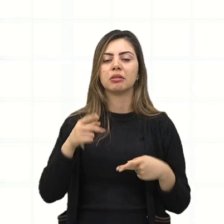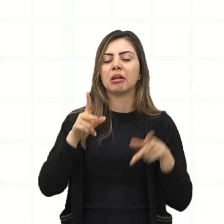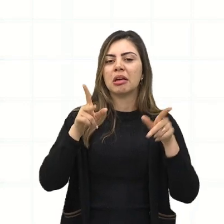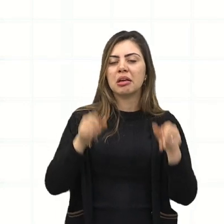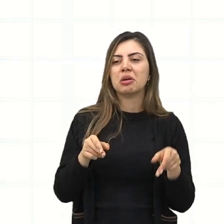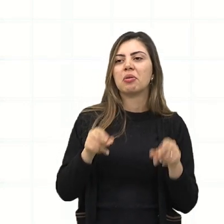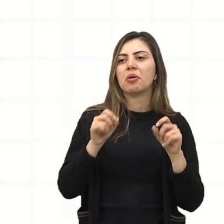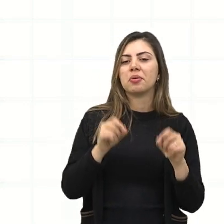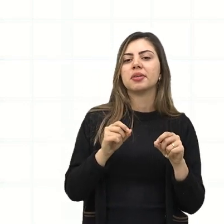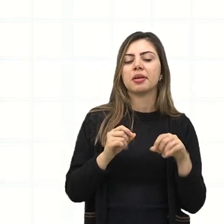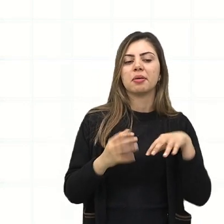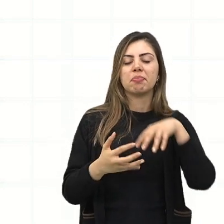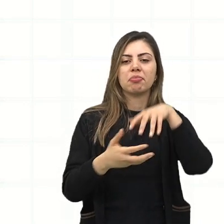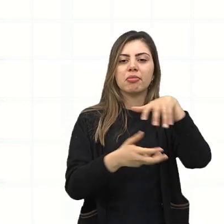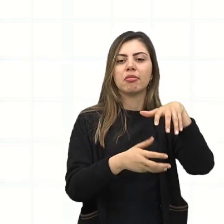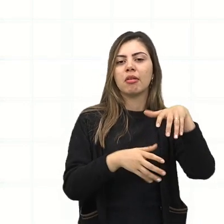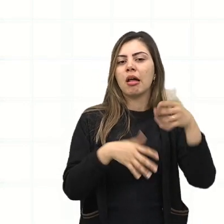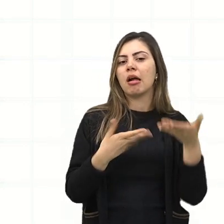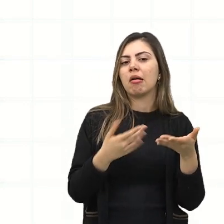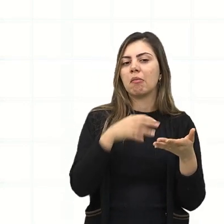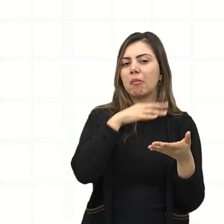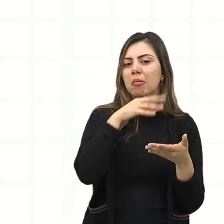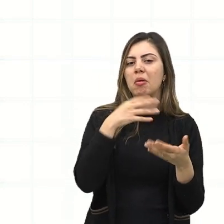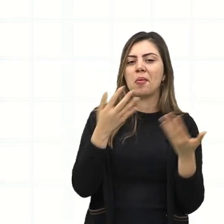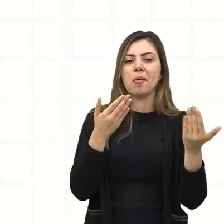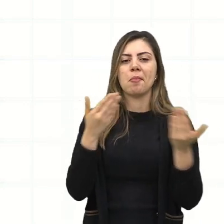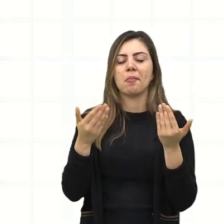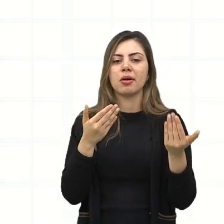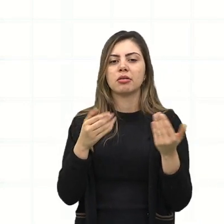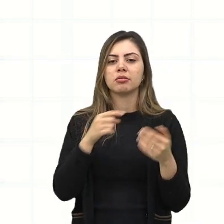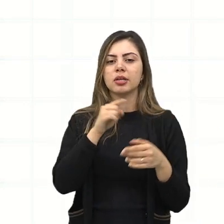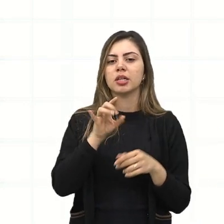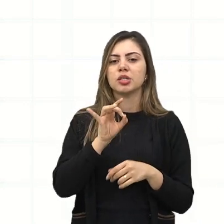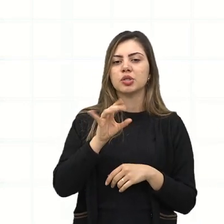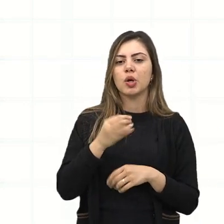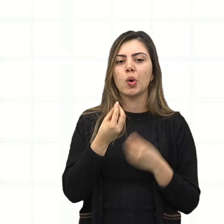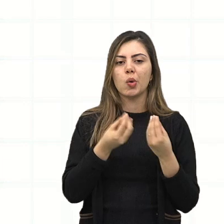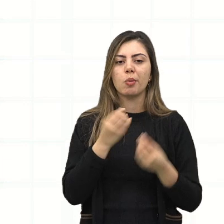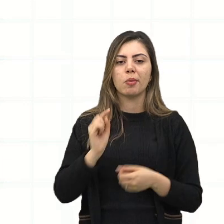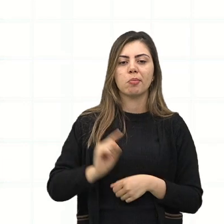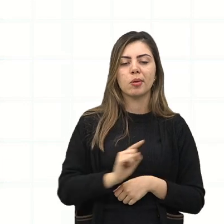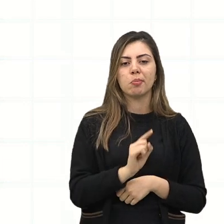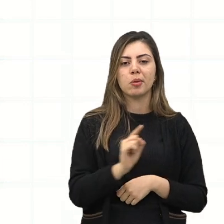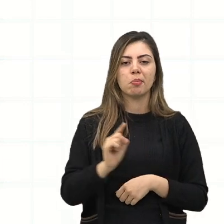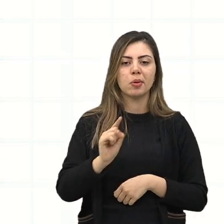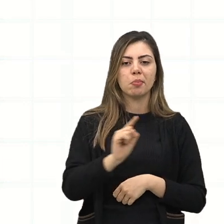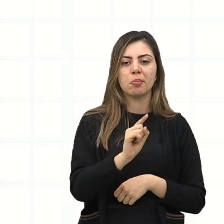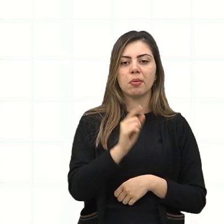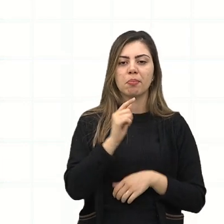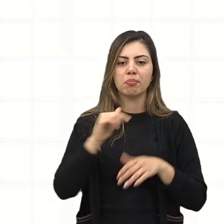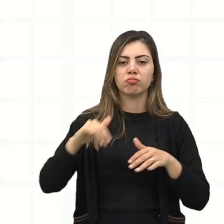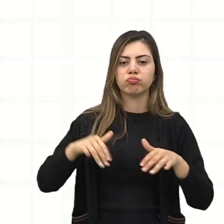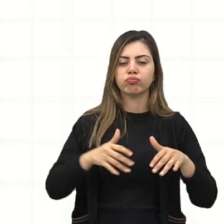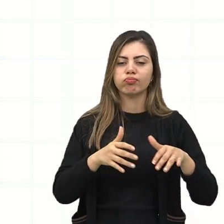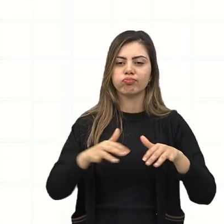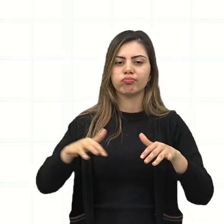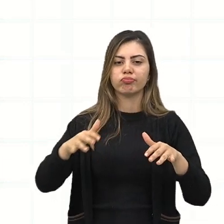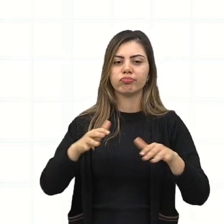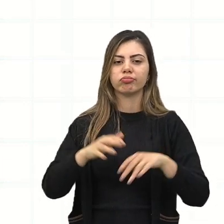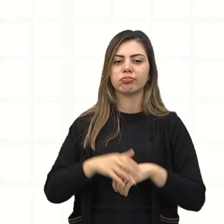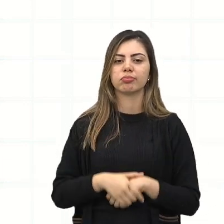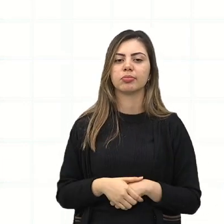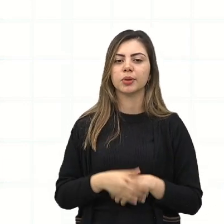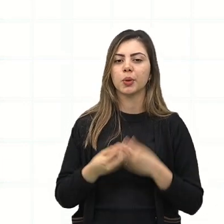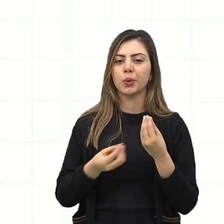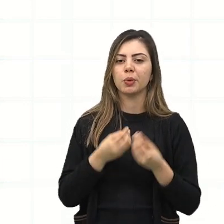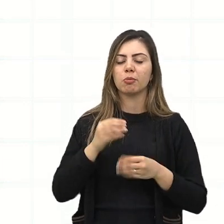da terra. É na terra que ele se abriga e confia. Apenas se move no céu e na água, na terra está seu porto e seu pouso. Ele pisa